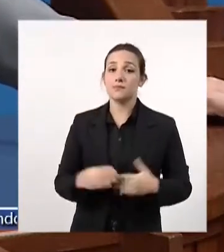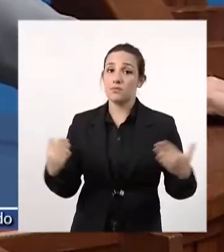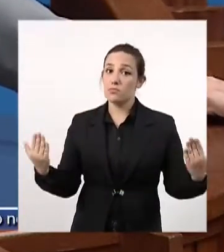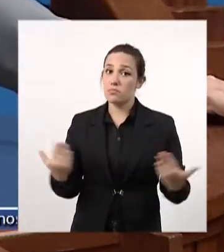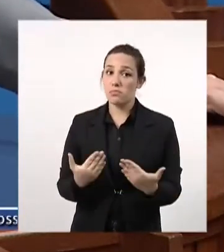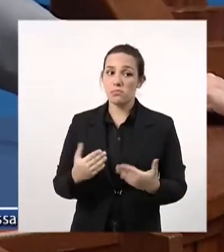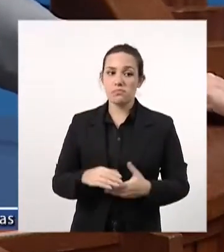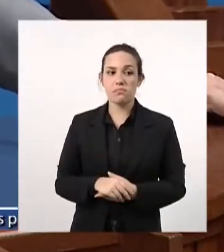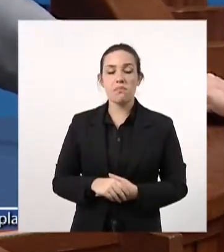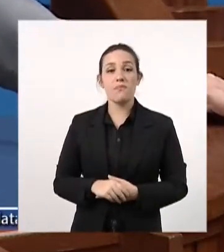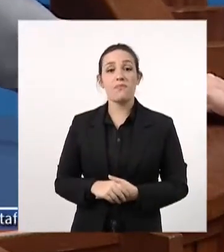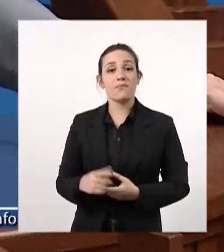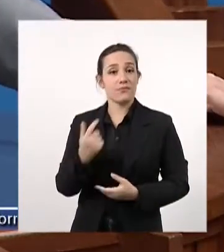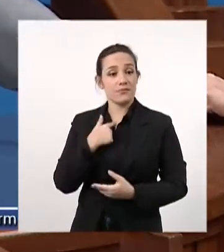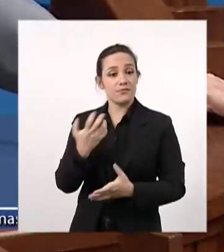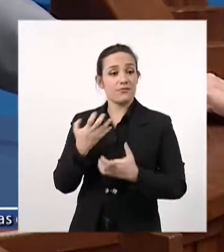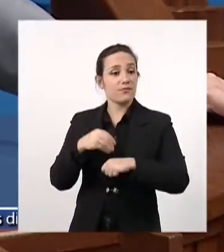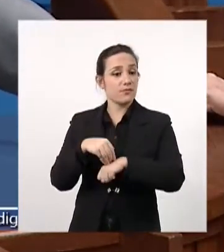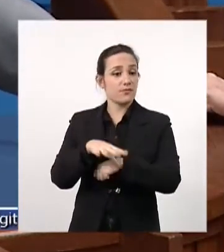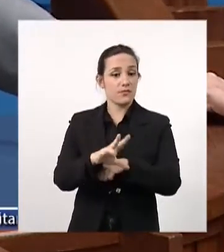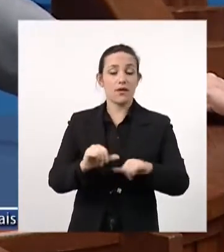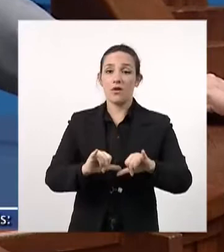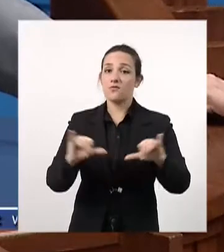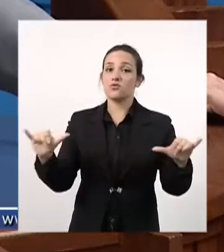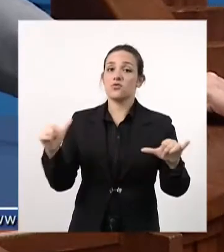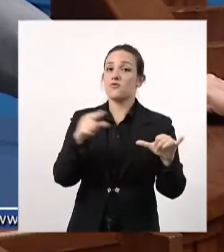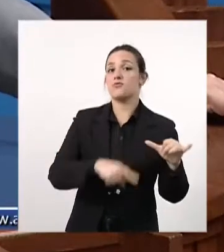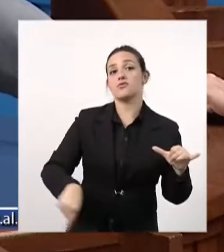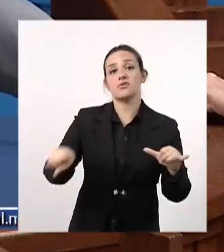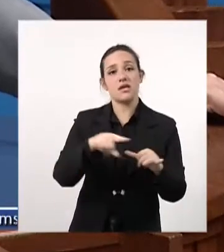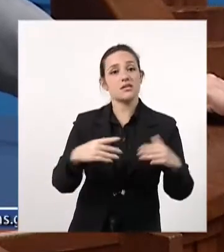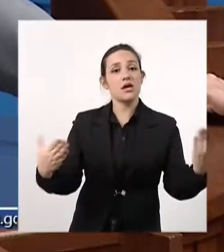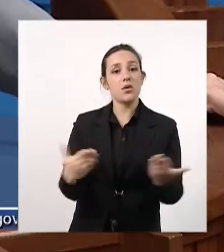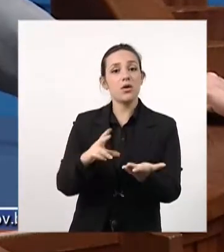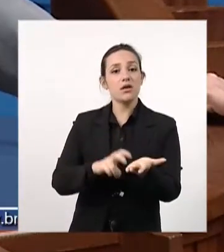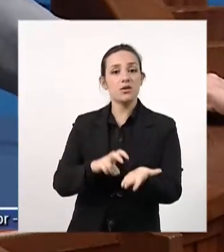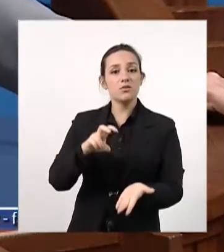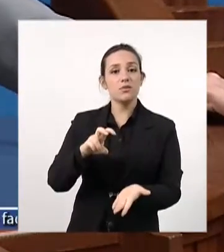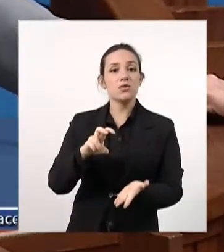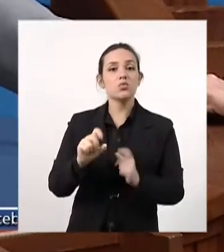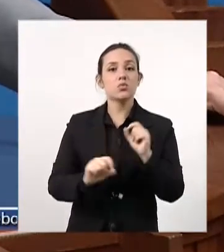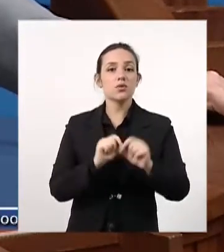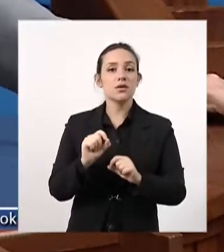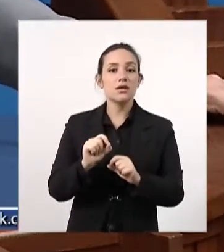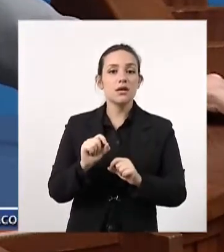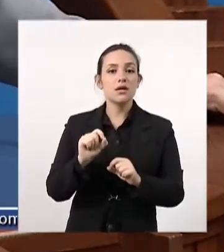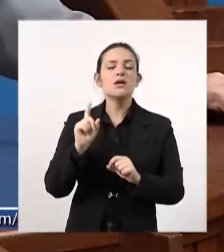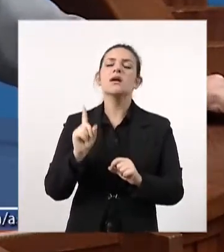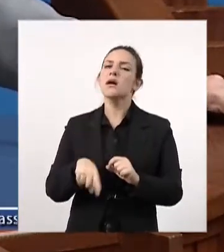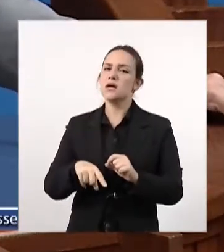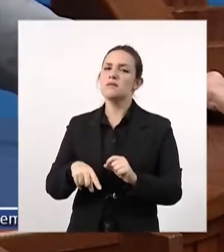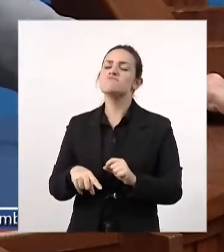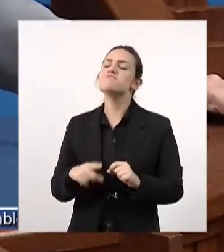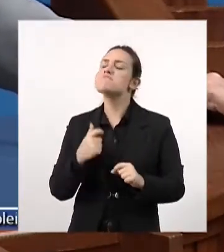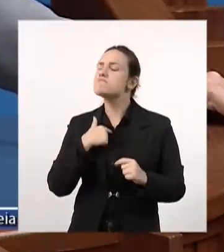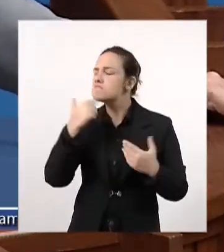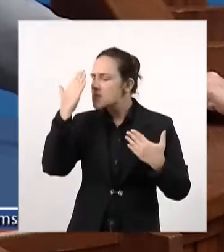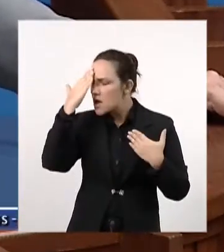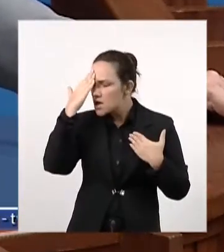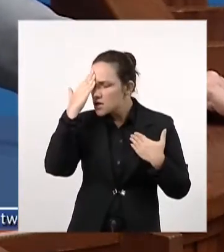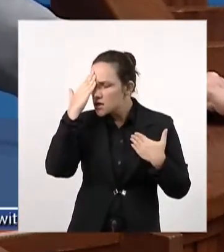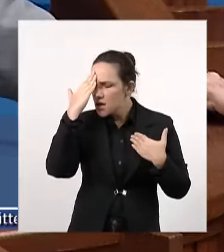quero dirigir a esta casa, nesta manhã, é uma mensagem de profundo